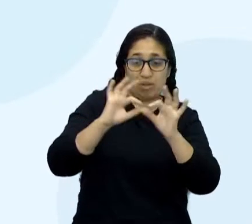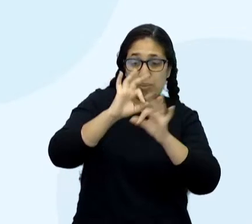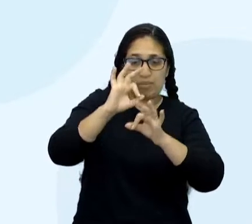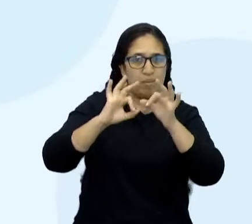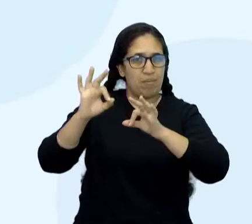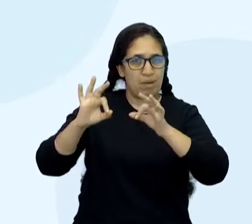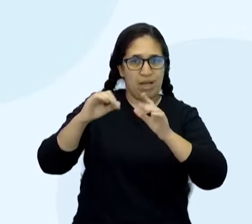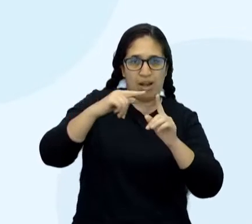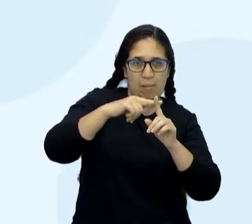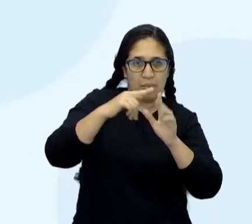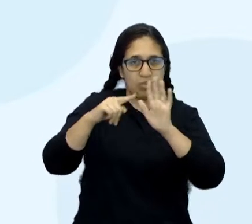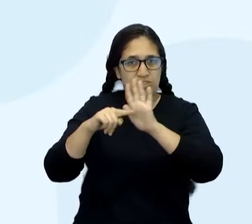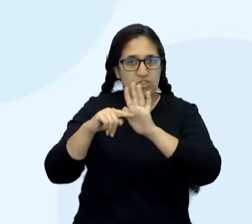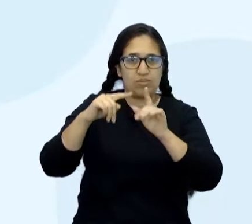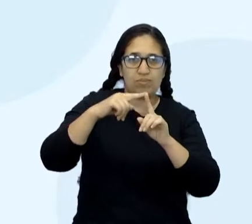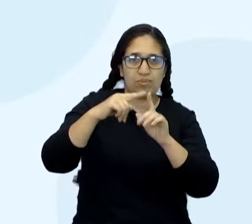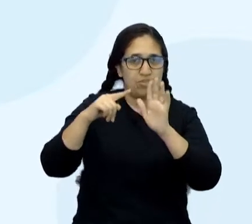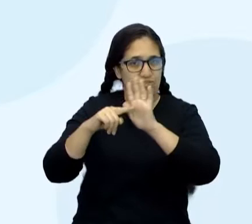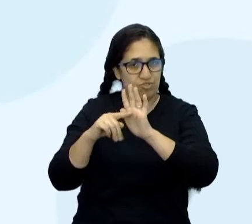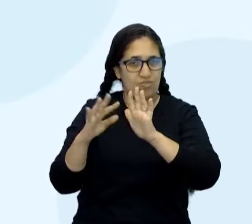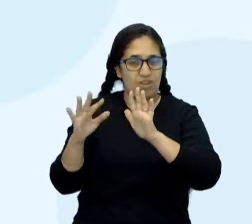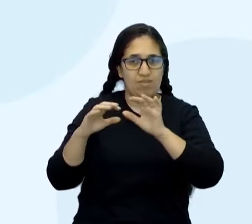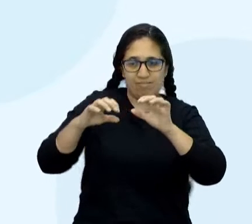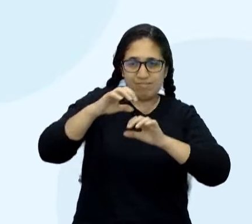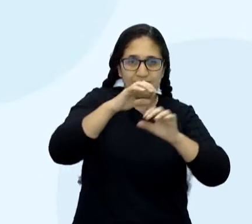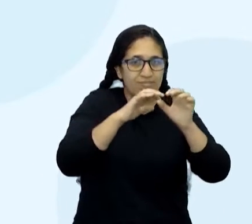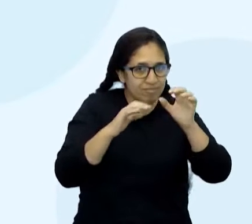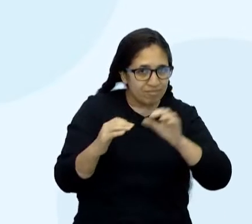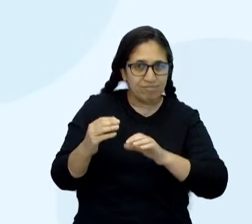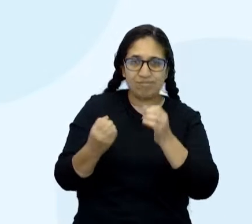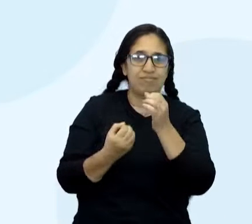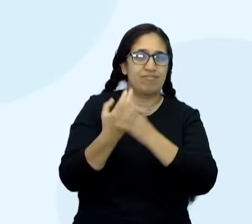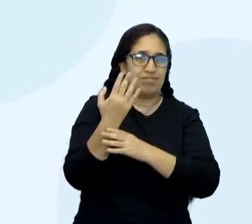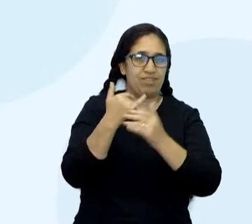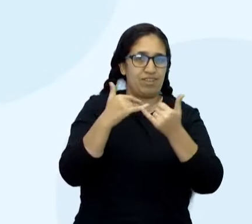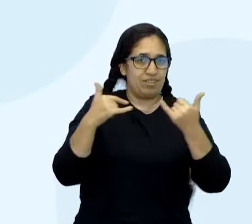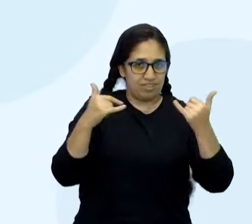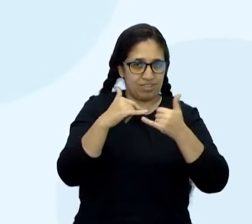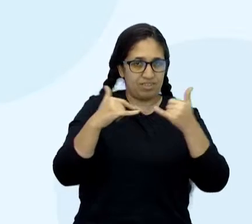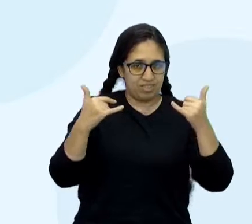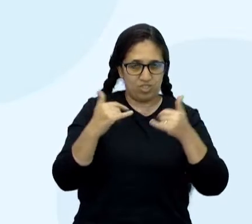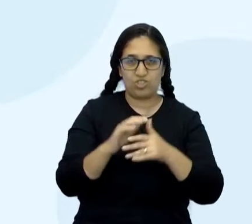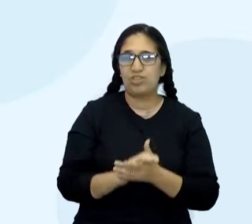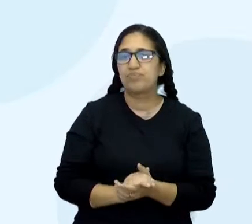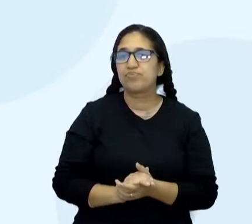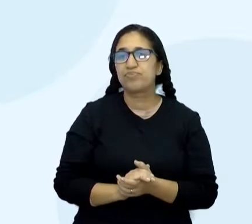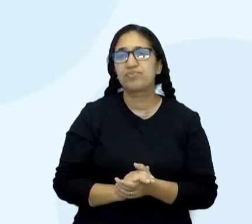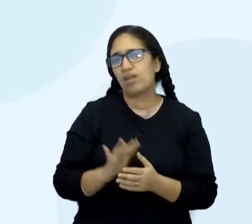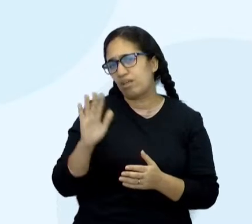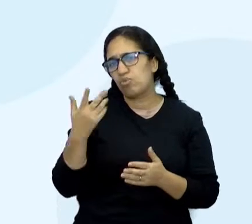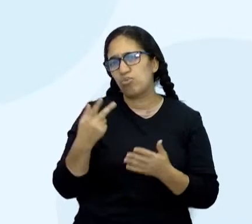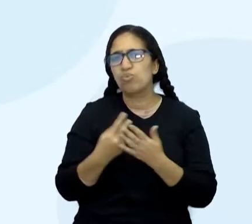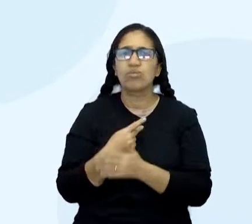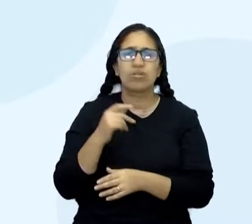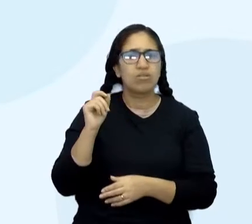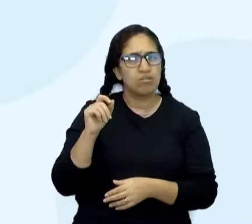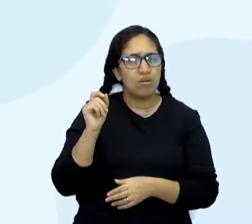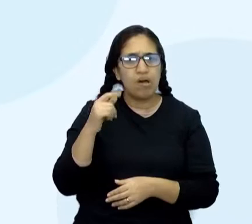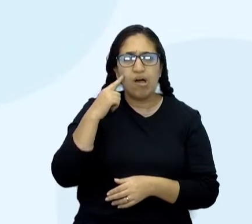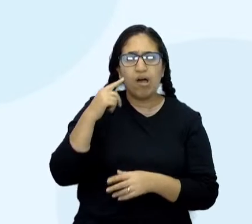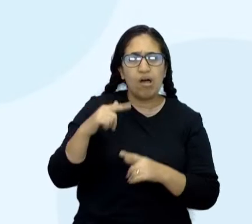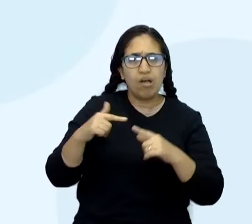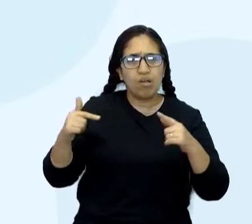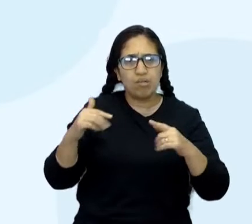organizar as cargas desequilibradas aí para gerar energia. Então, isso ocorre geralmente, né, quando esses corpos